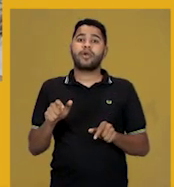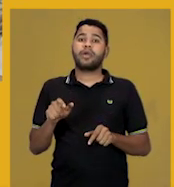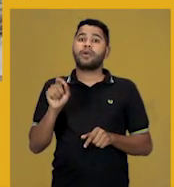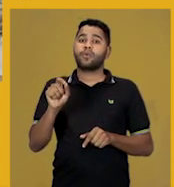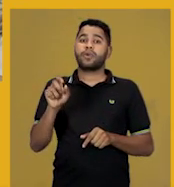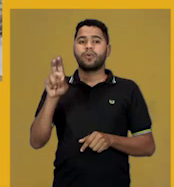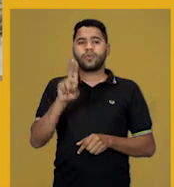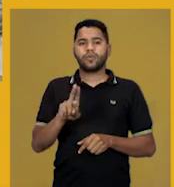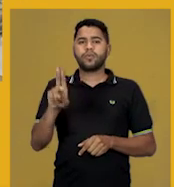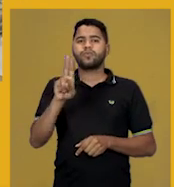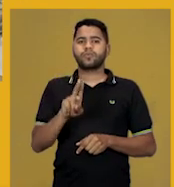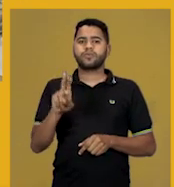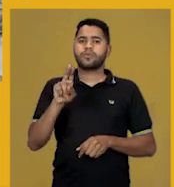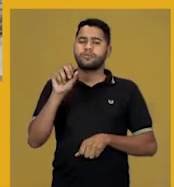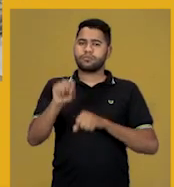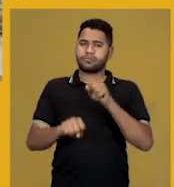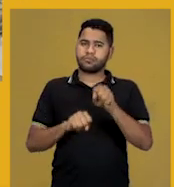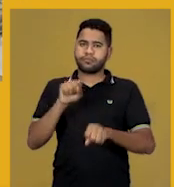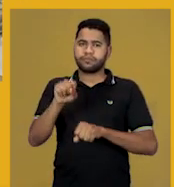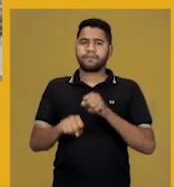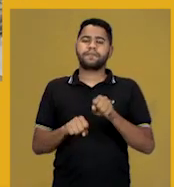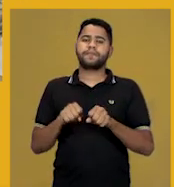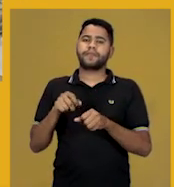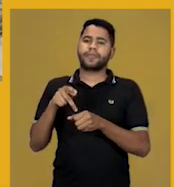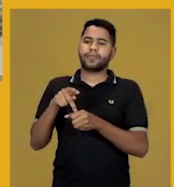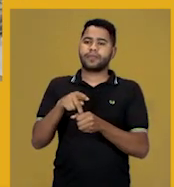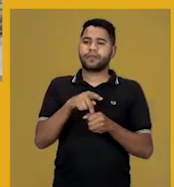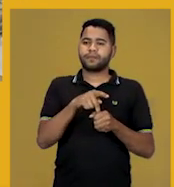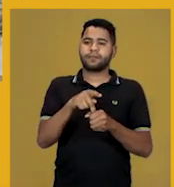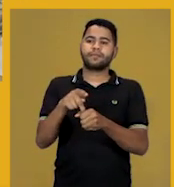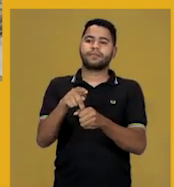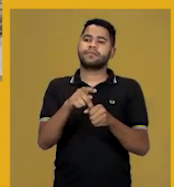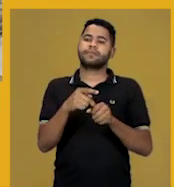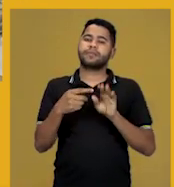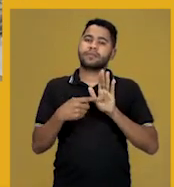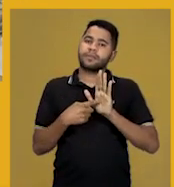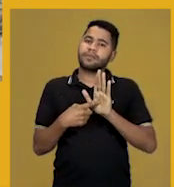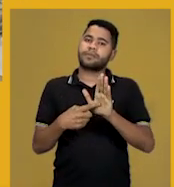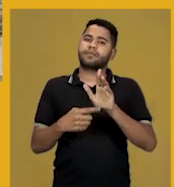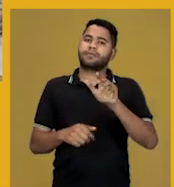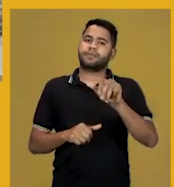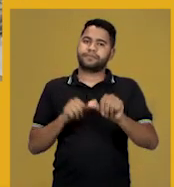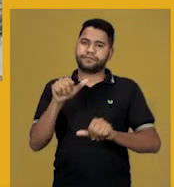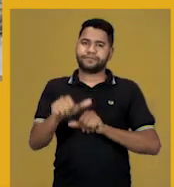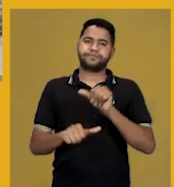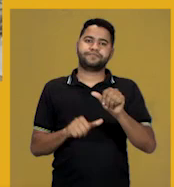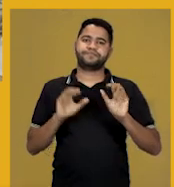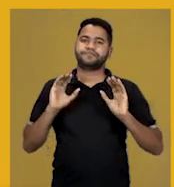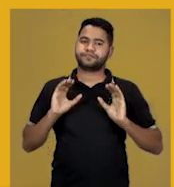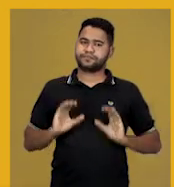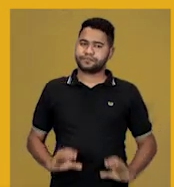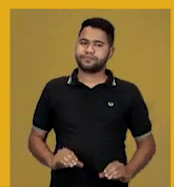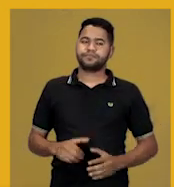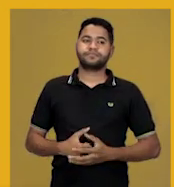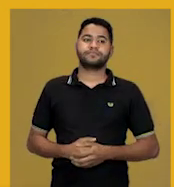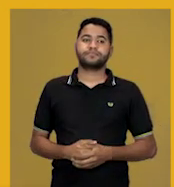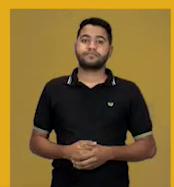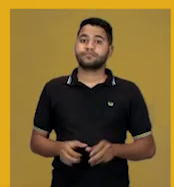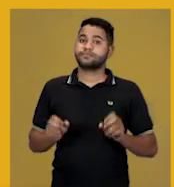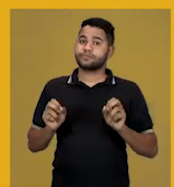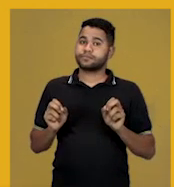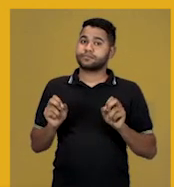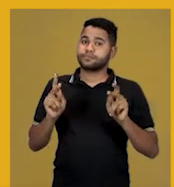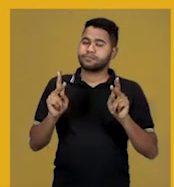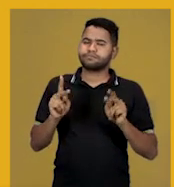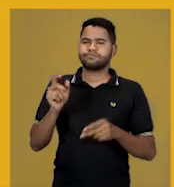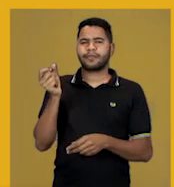estão usando bicicletas e patinetes aí, mostrando essa mudança de comportamento, ok?